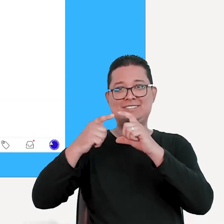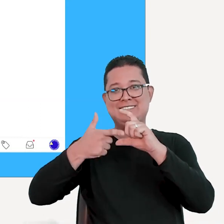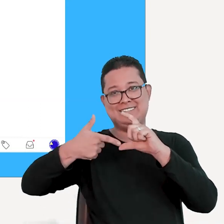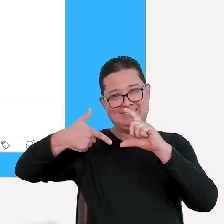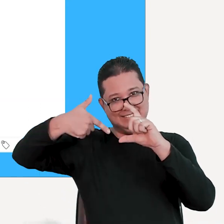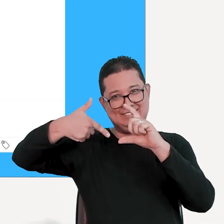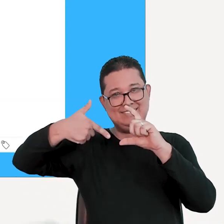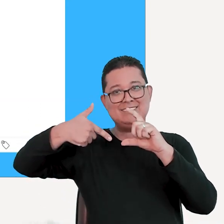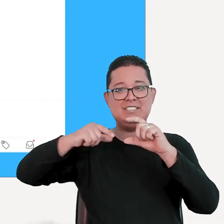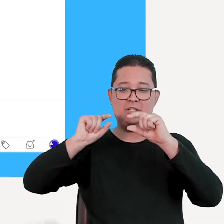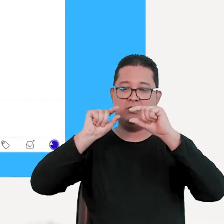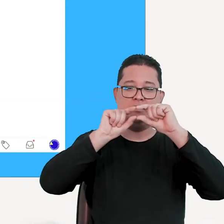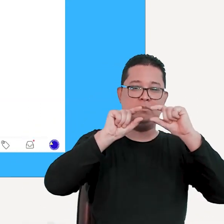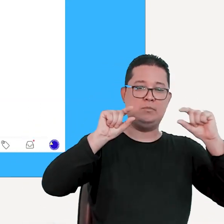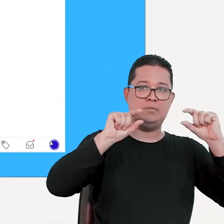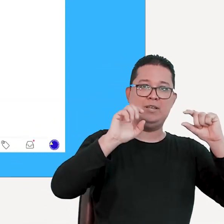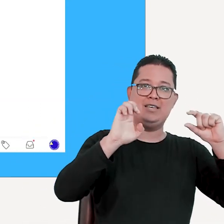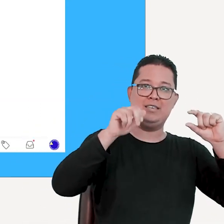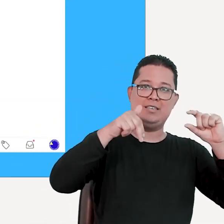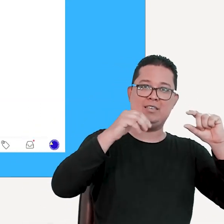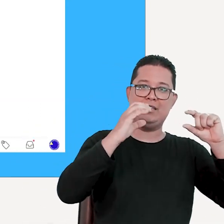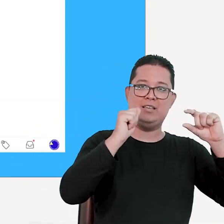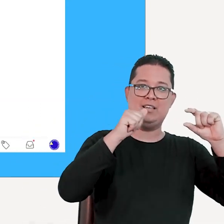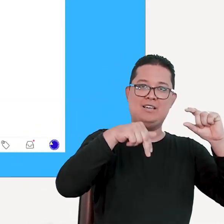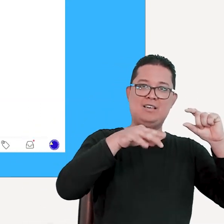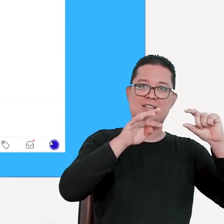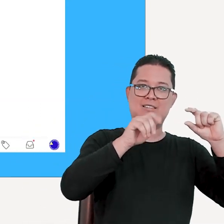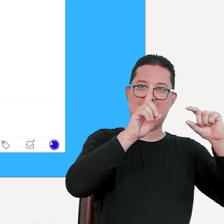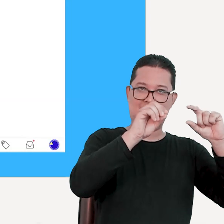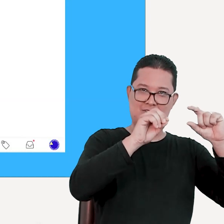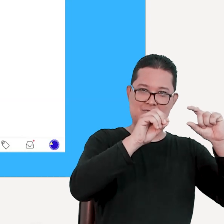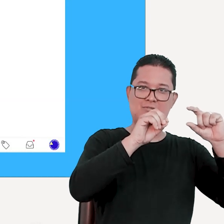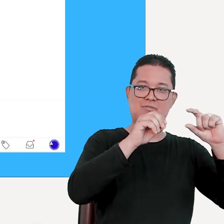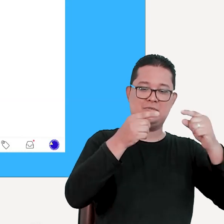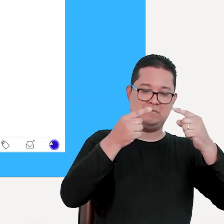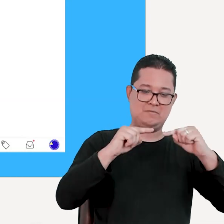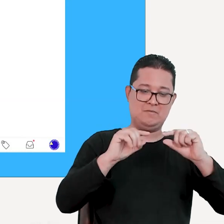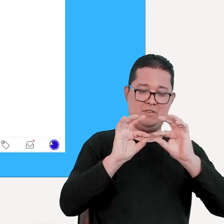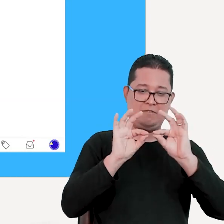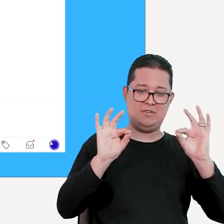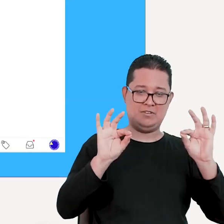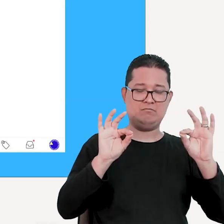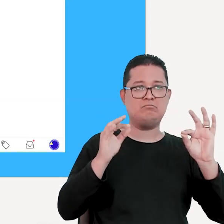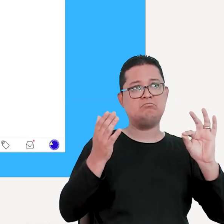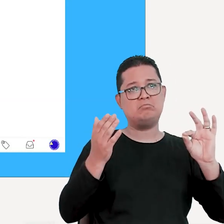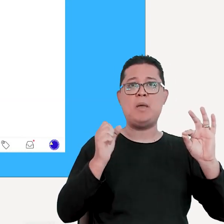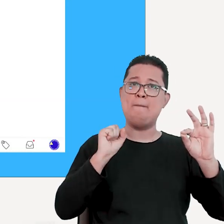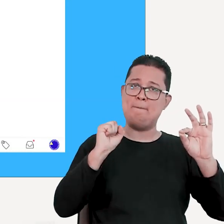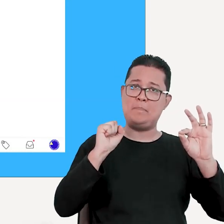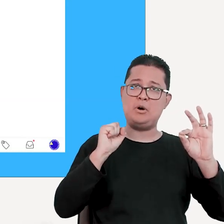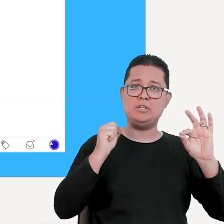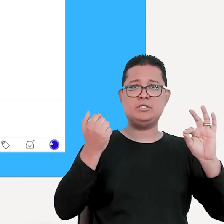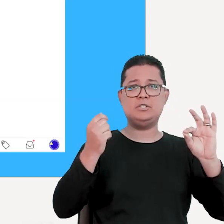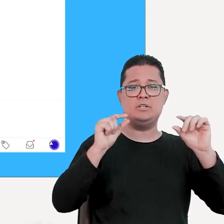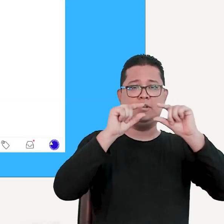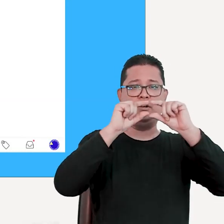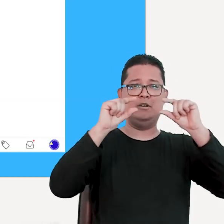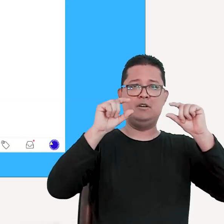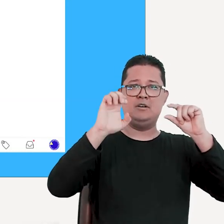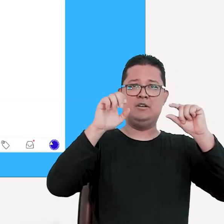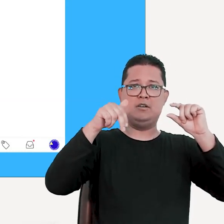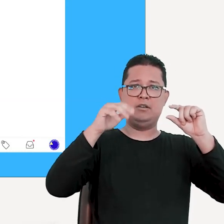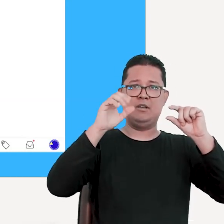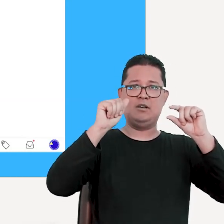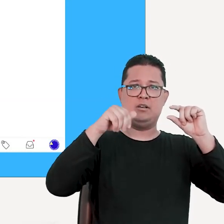superaram todas as minhas expectativas. Ou então, eu poderia tirar essa parte de baixo, superaram todas as minhas expectativas,